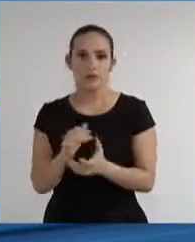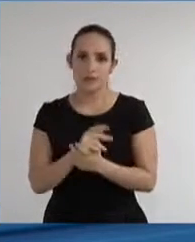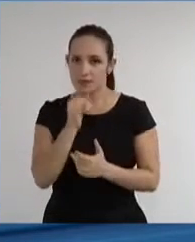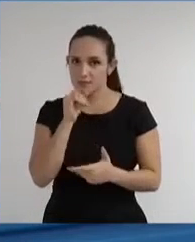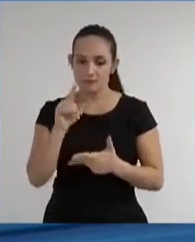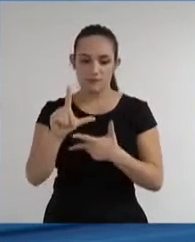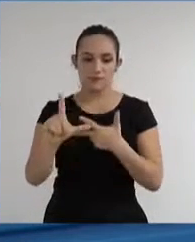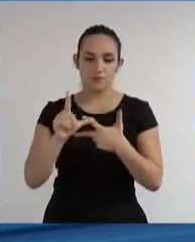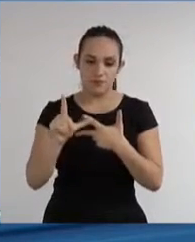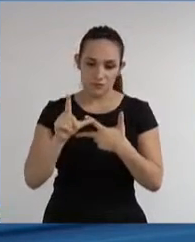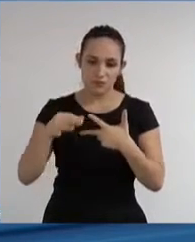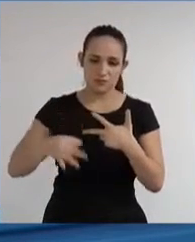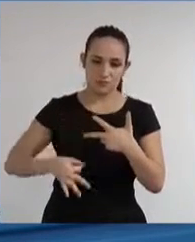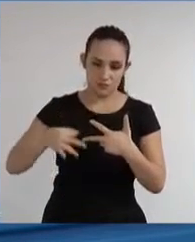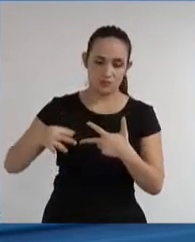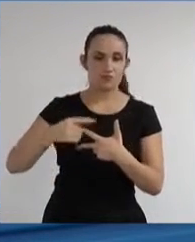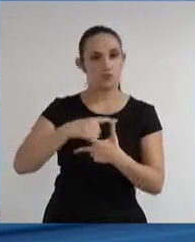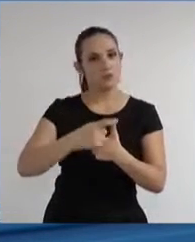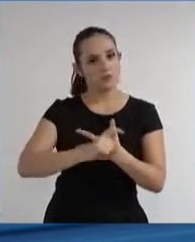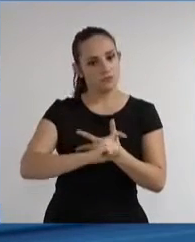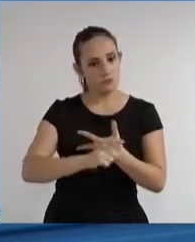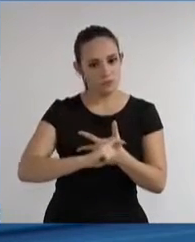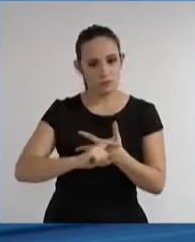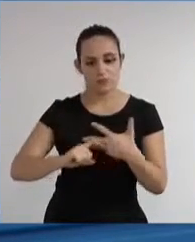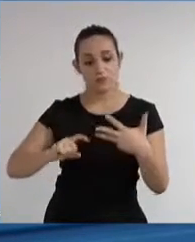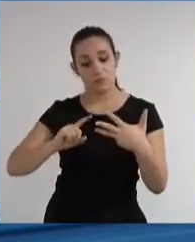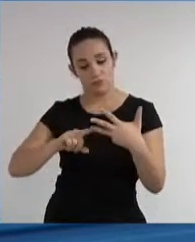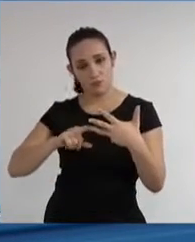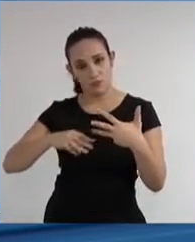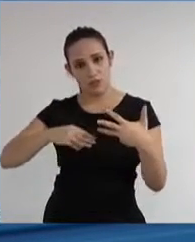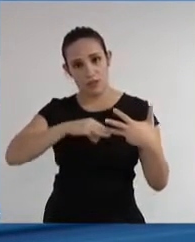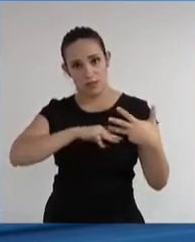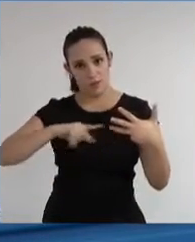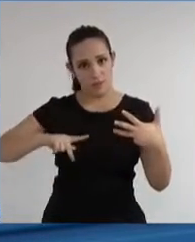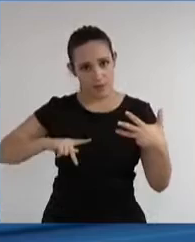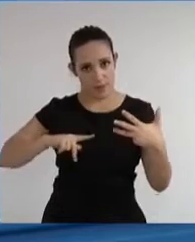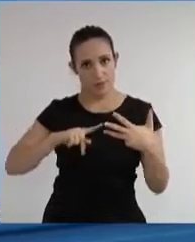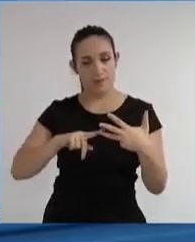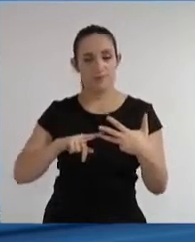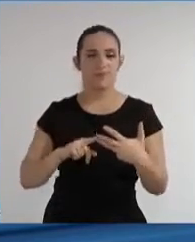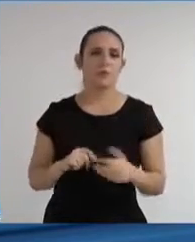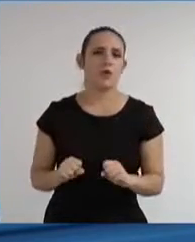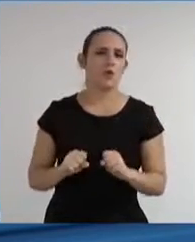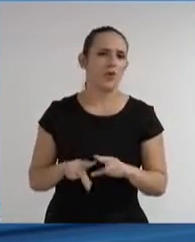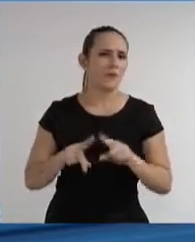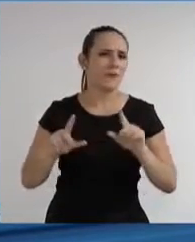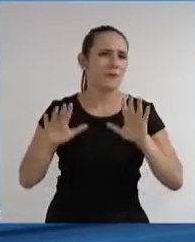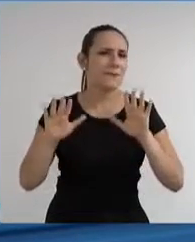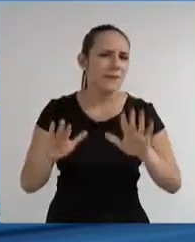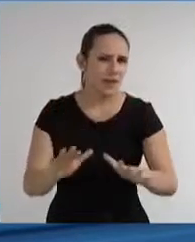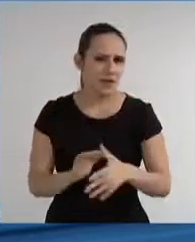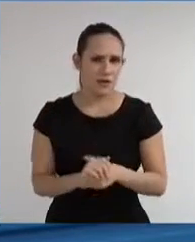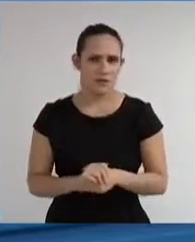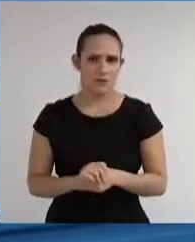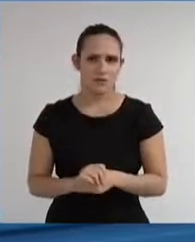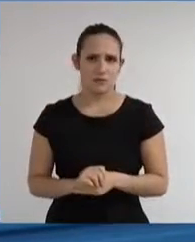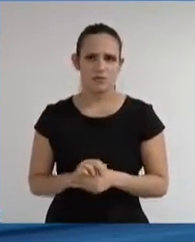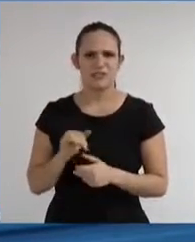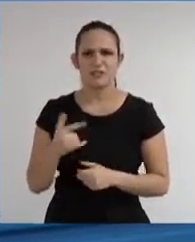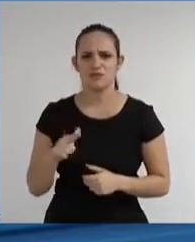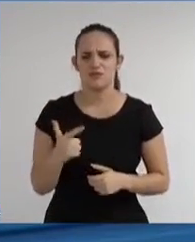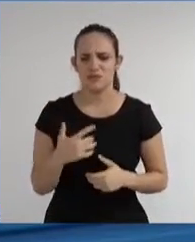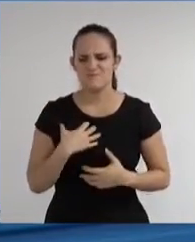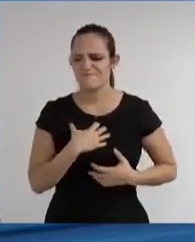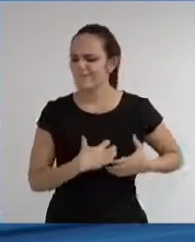Legislativo, do Judiciário, do Executivo, do Ministério Público. Então, se não haver um tipo de